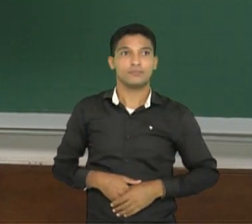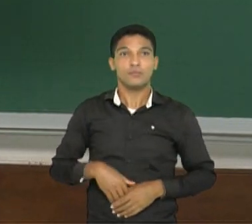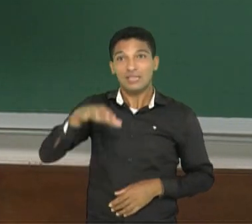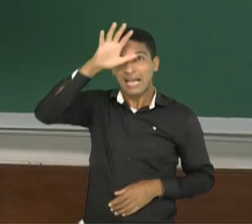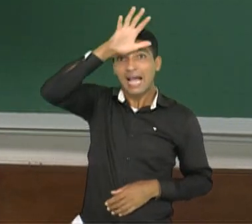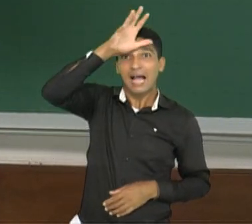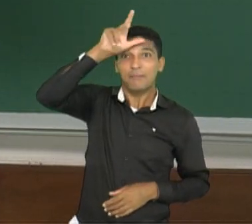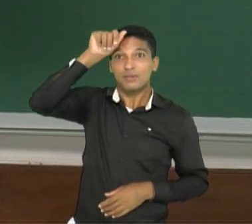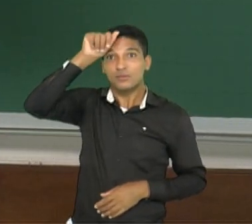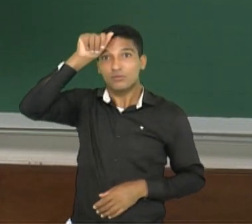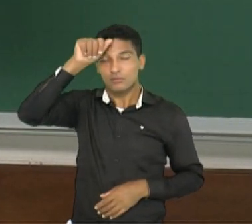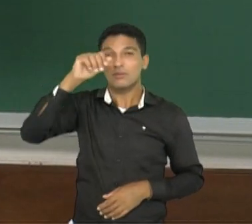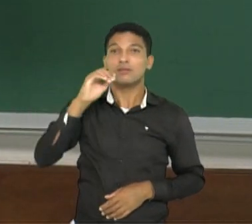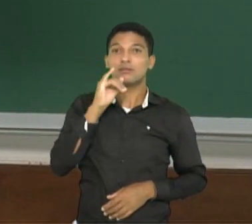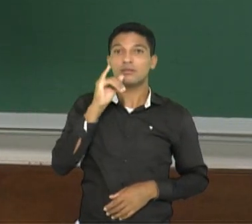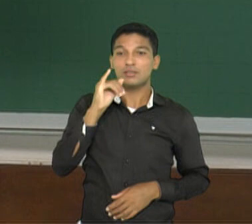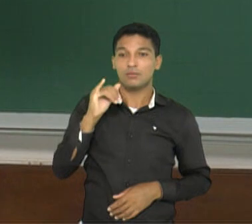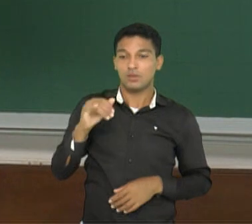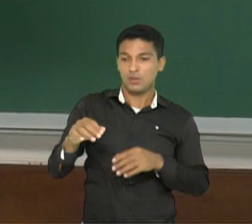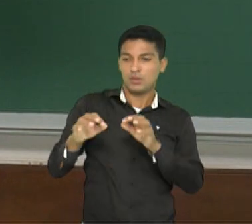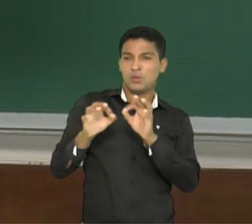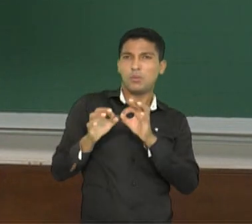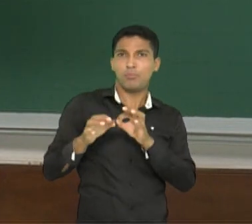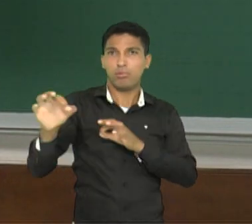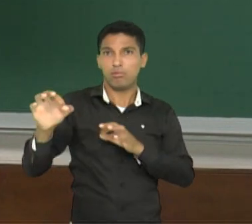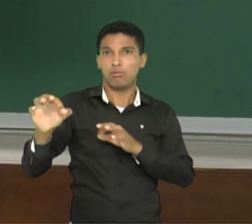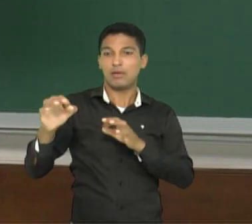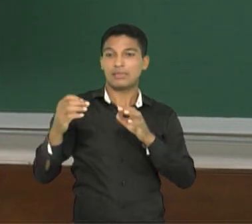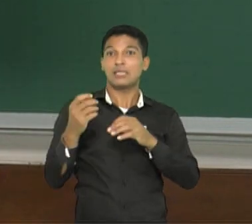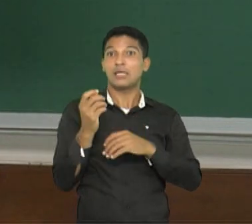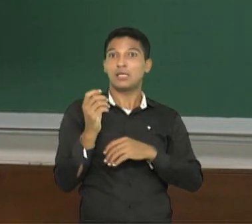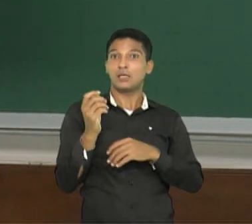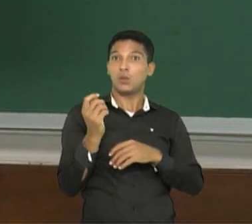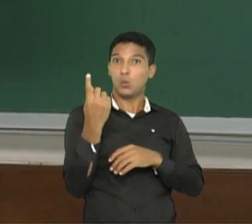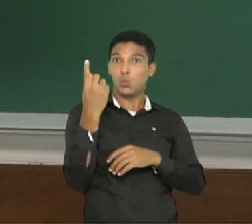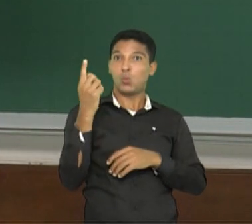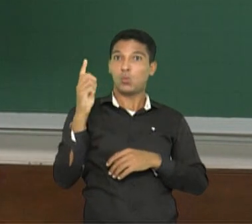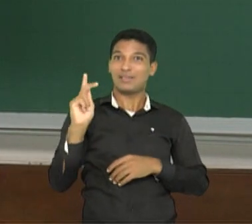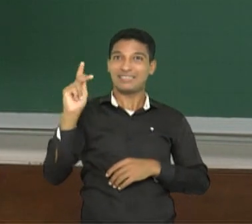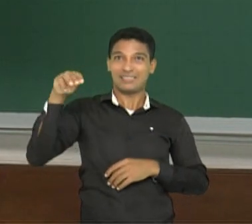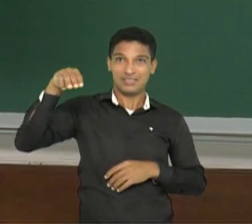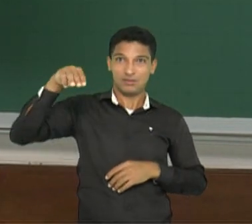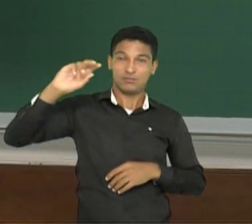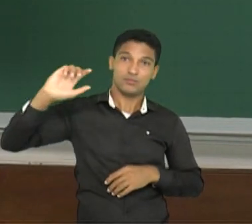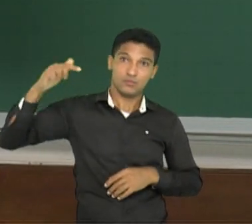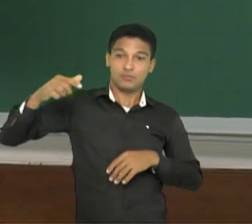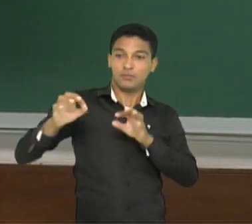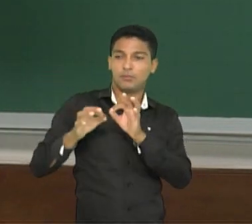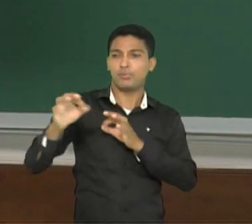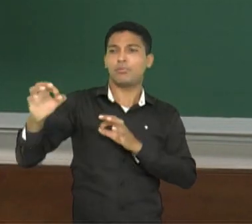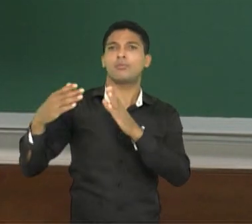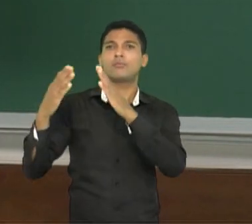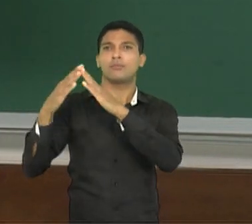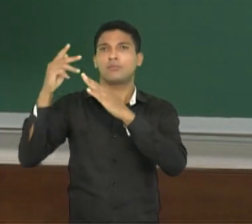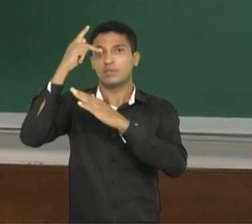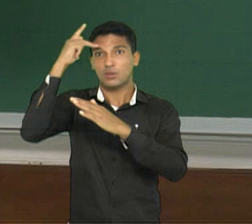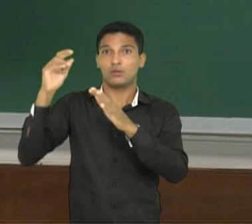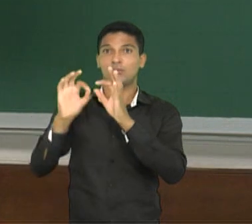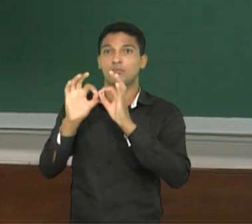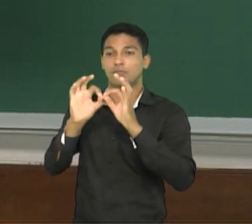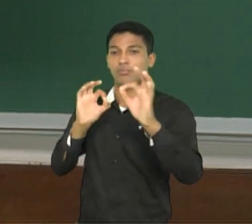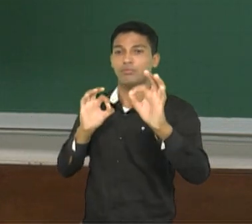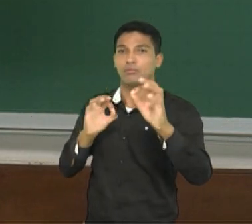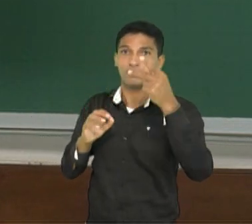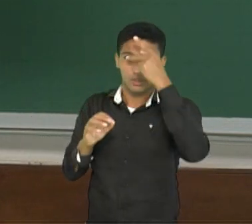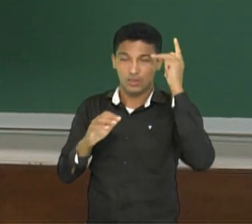naquele espaço. Então, se eu dividir em partes, a gente vai ver essas diferenças no território brasileiro, certo? E aí aqui nós vamos ter justamente essa